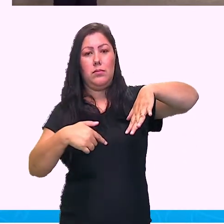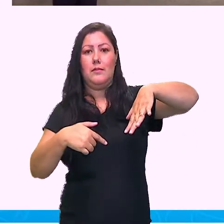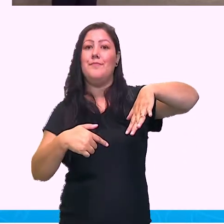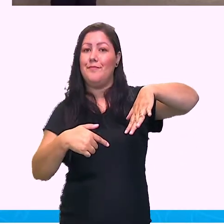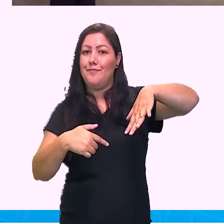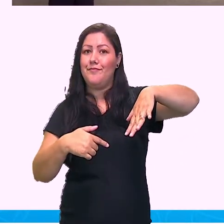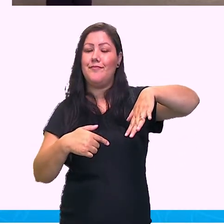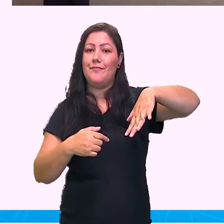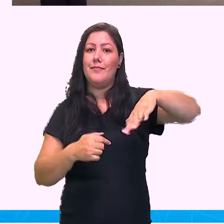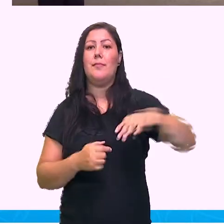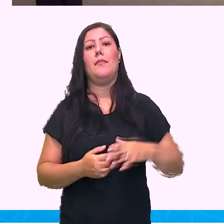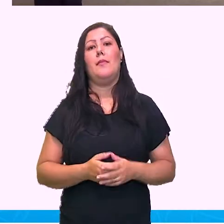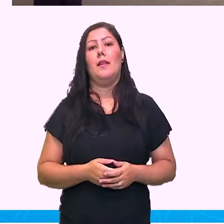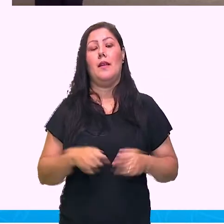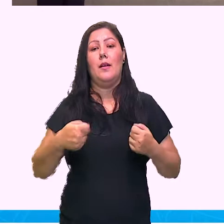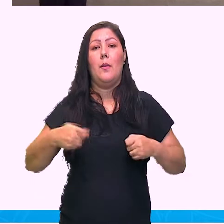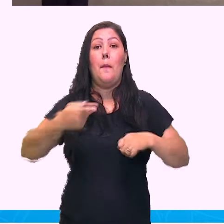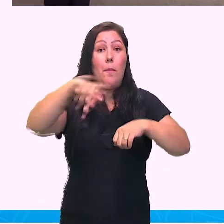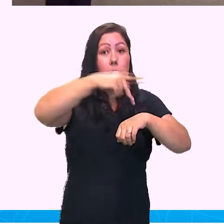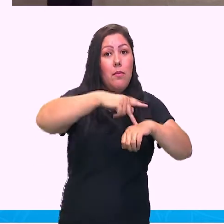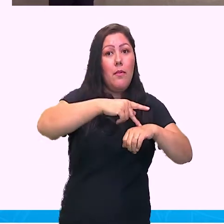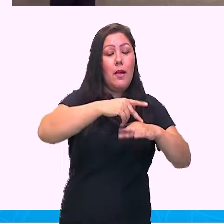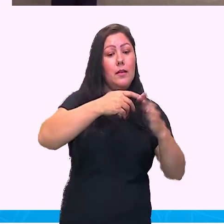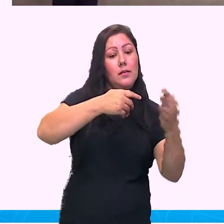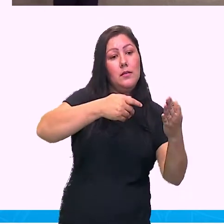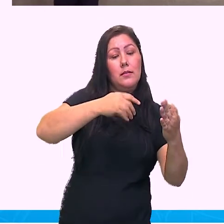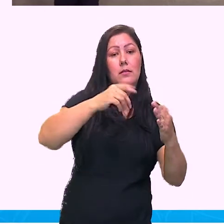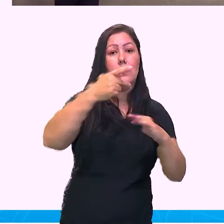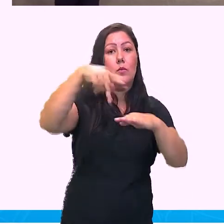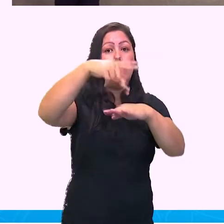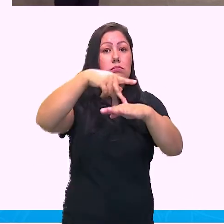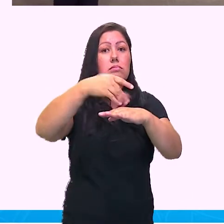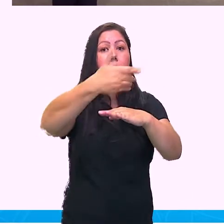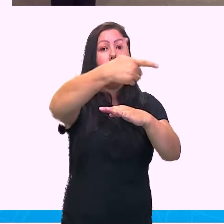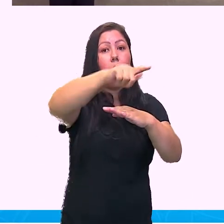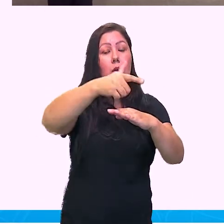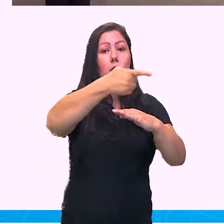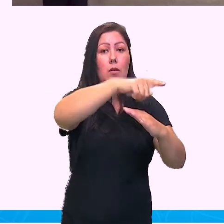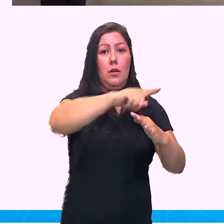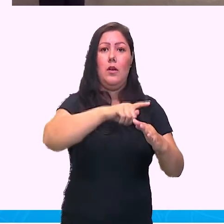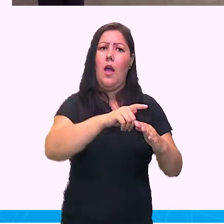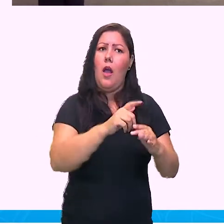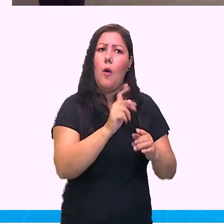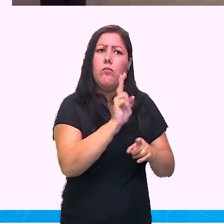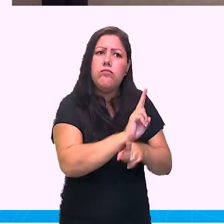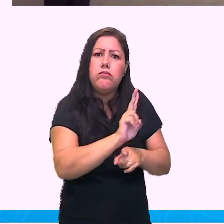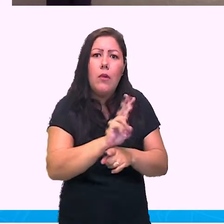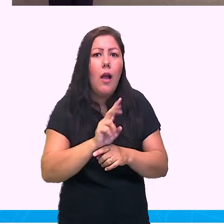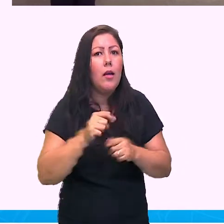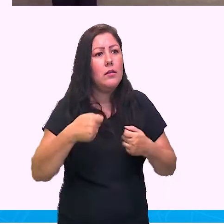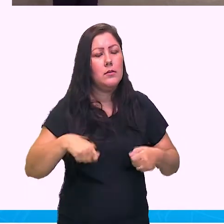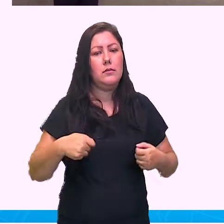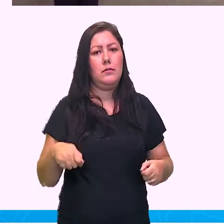Se você não vigiar, vão entrar contrabandos, vão entrar coisas que não deveriam entrar.